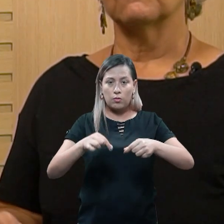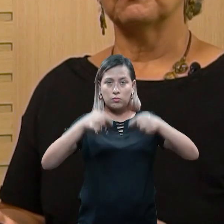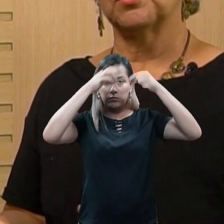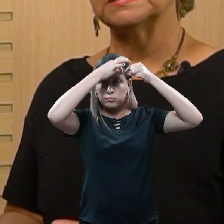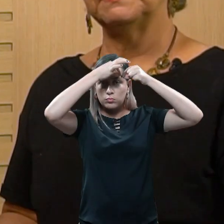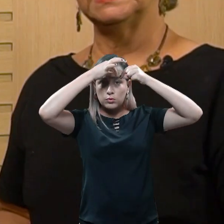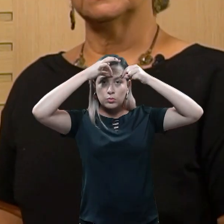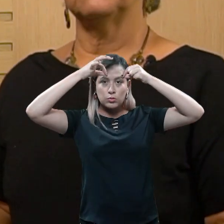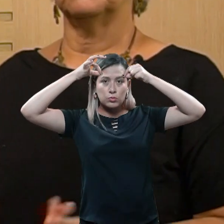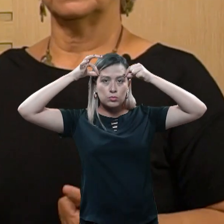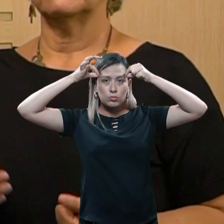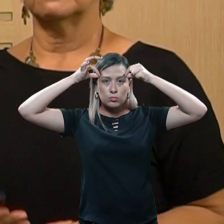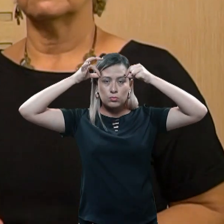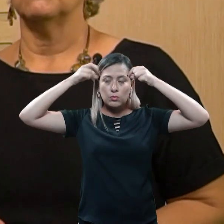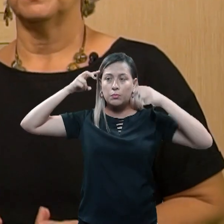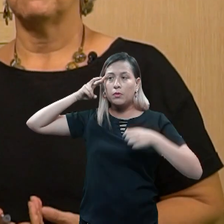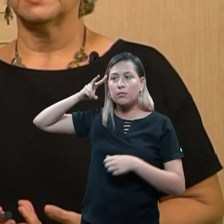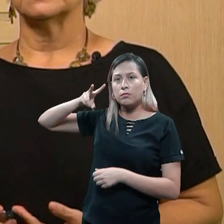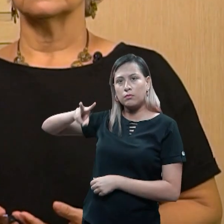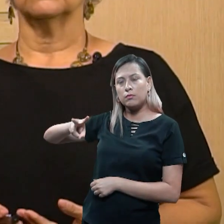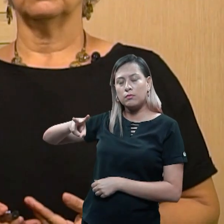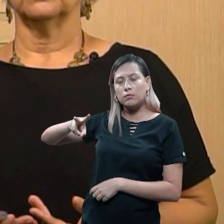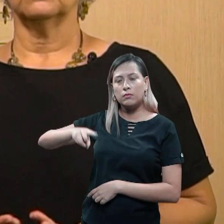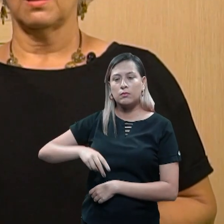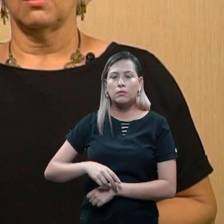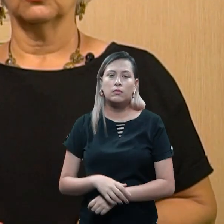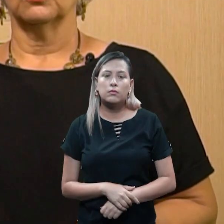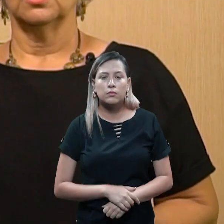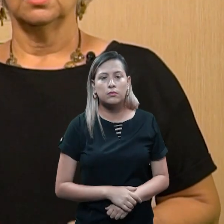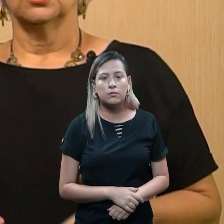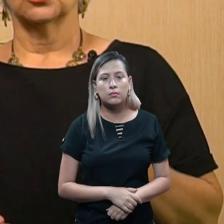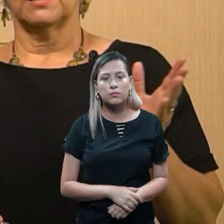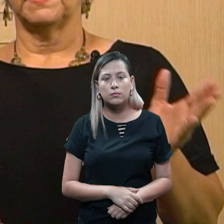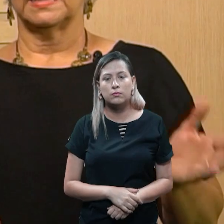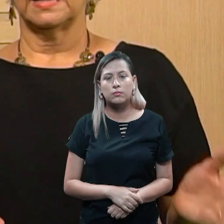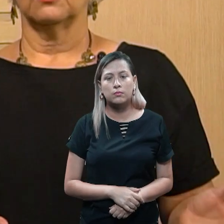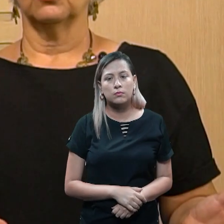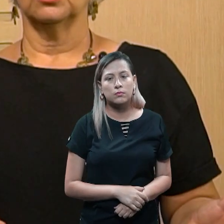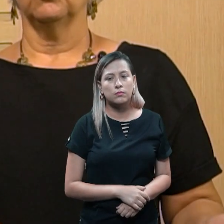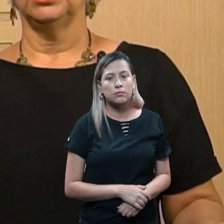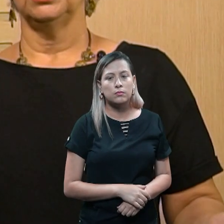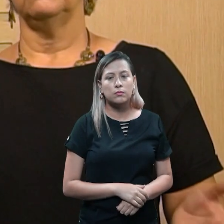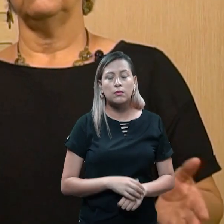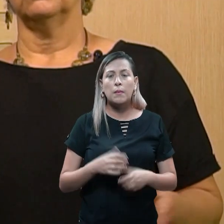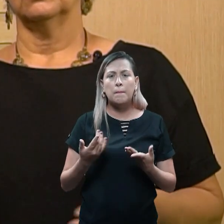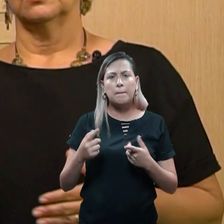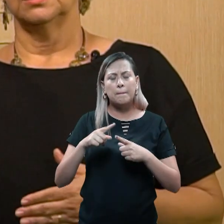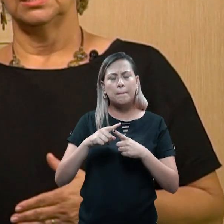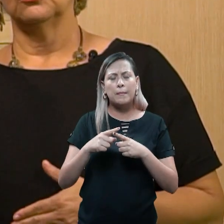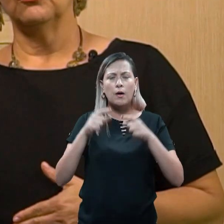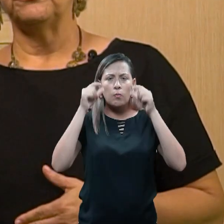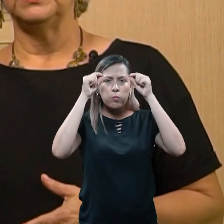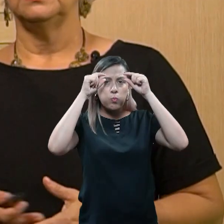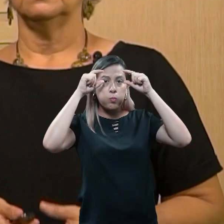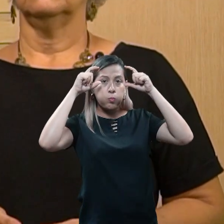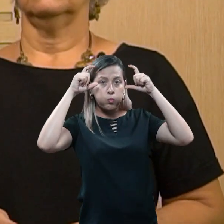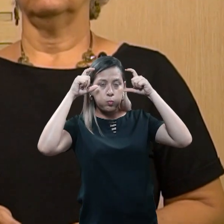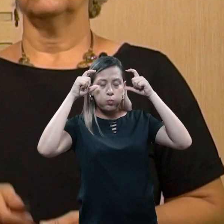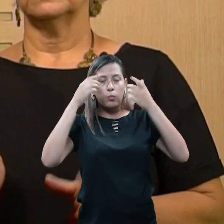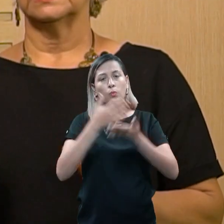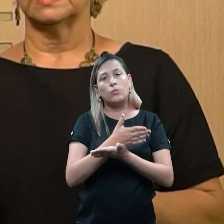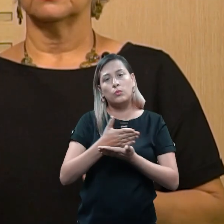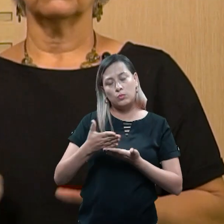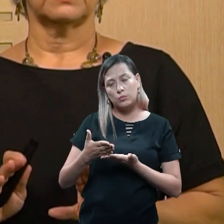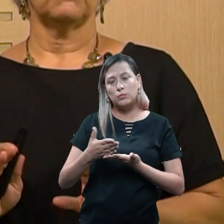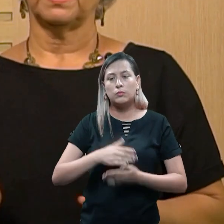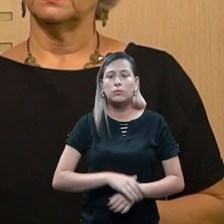sobrancelha, possibilita a visualização para a marcação do ponto alto. Já para a largura do início e do fim,